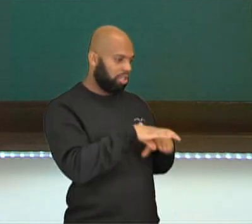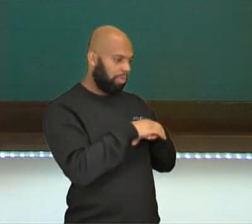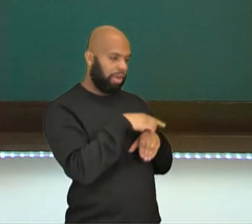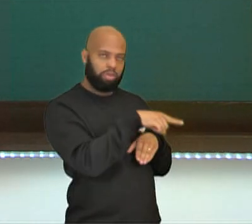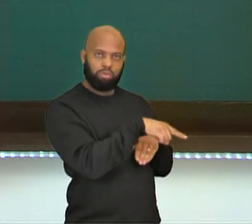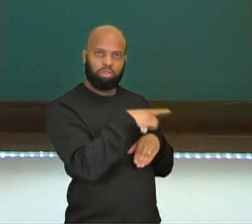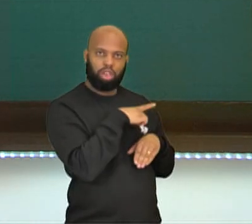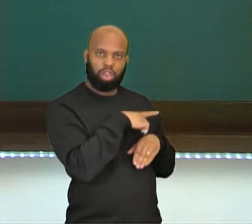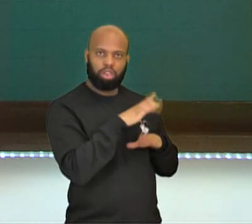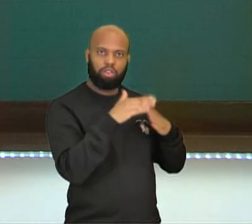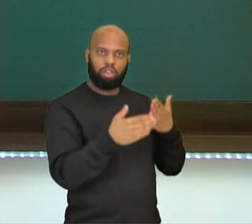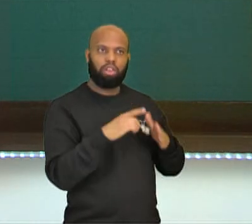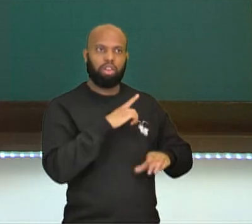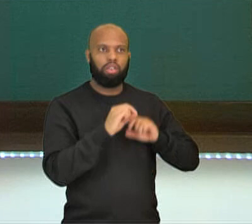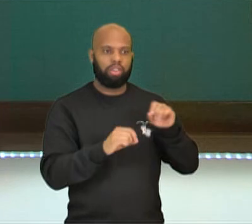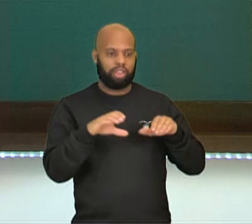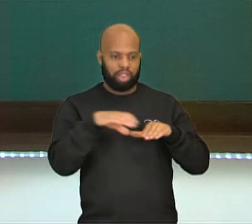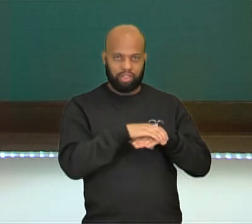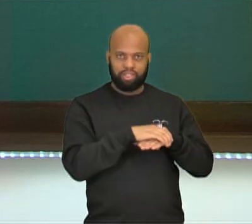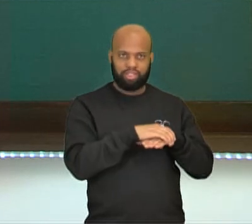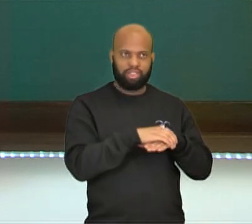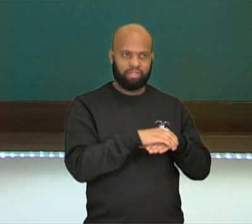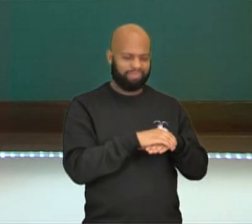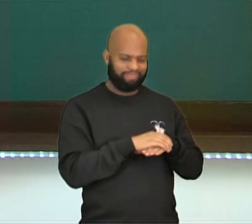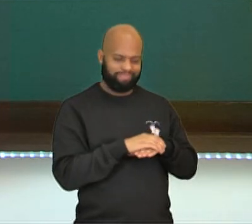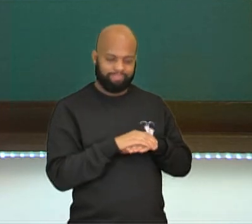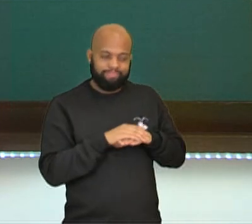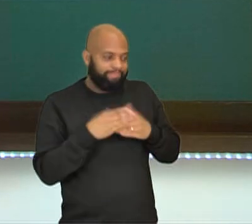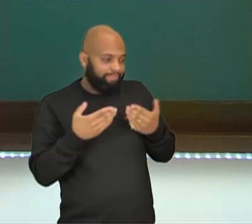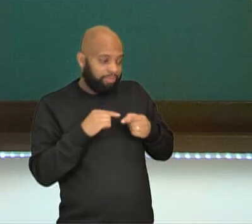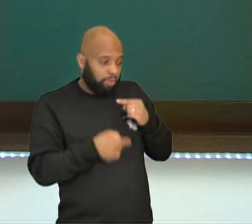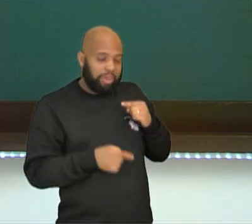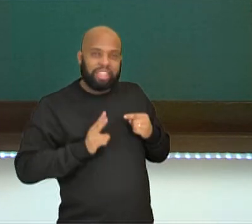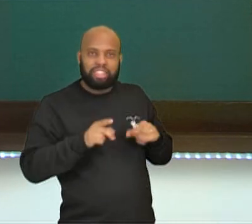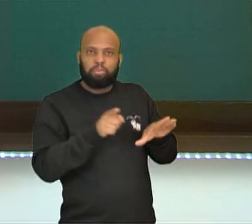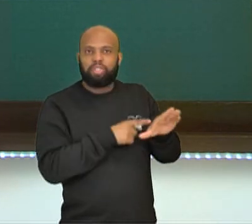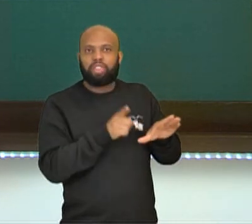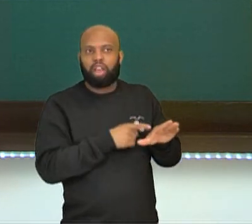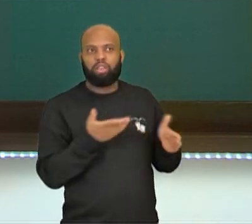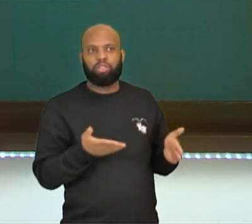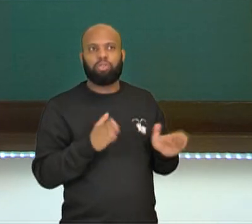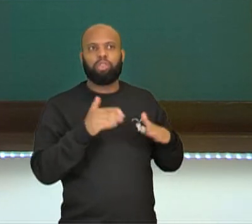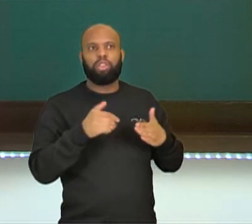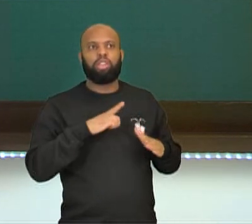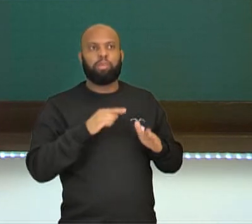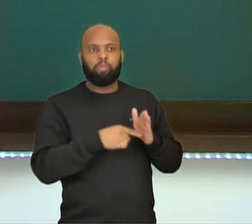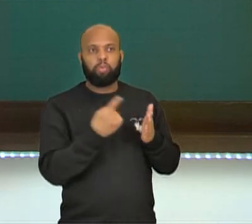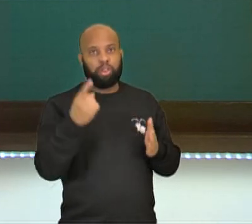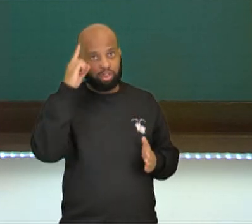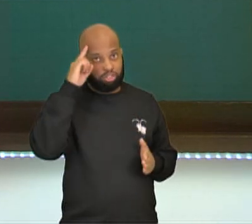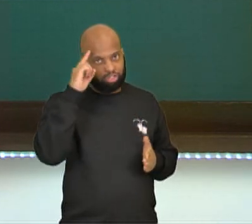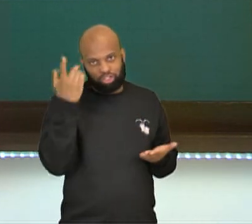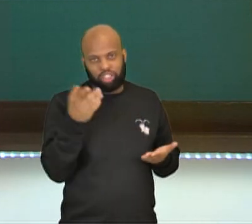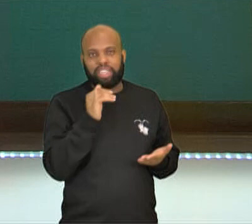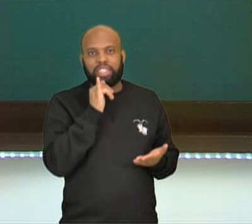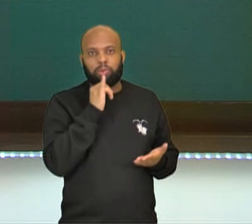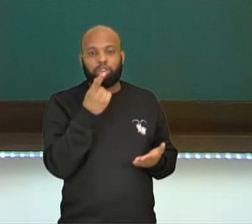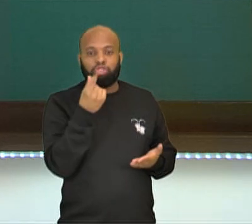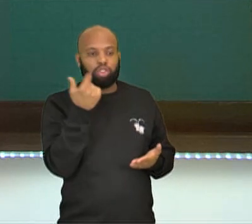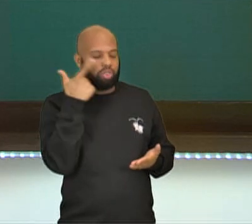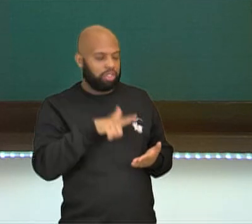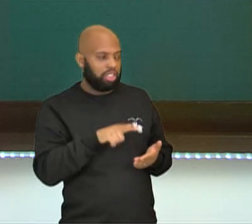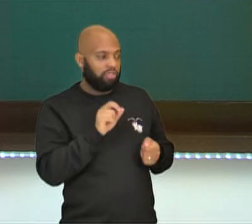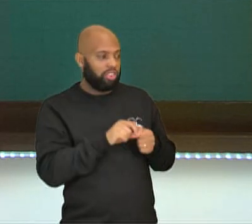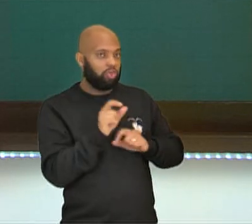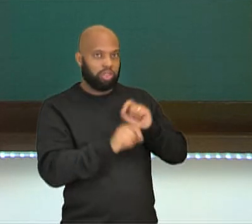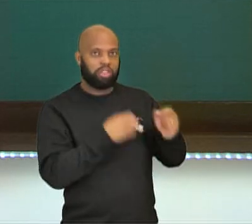E aí esse calçado não é apropriado para o pé dele, que sempre estava descalço, e daí eles, com o primeiro dinheiro às vezes que conseguiam, eles iam lá e a primeira